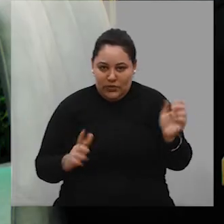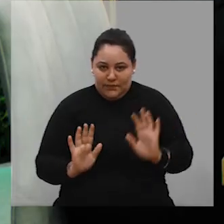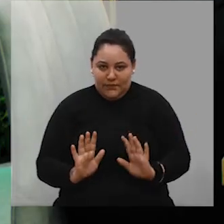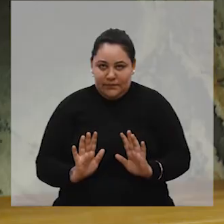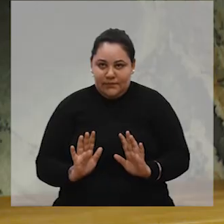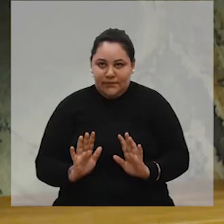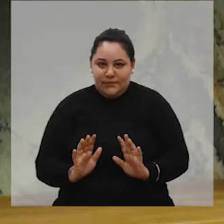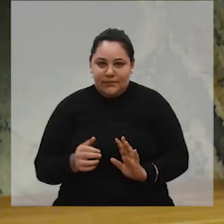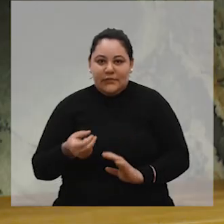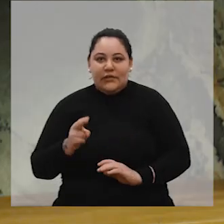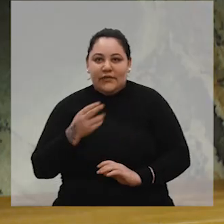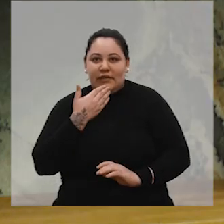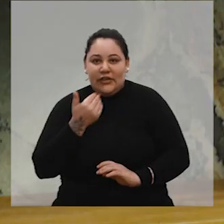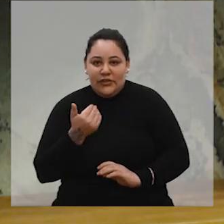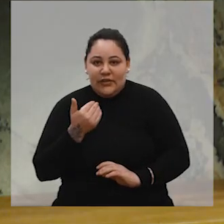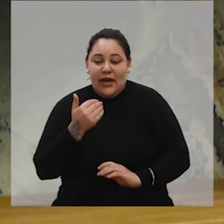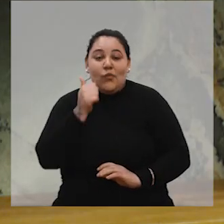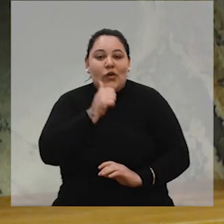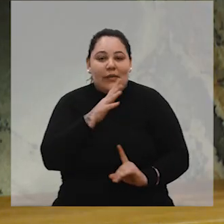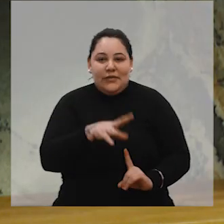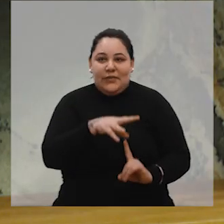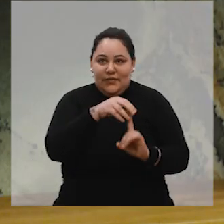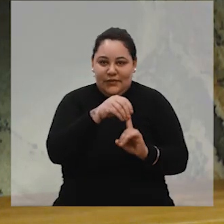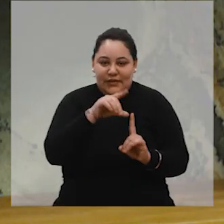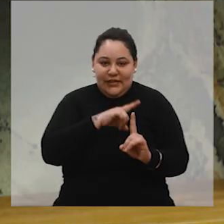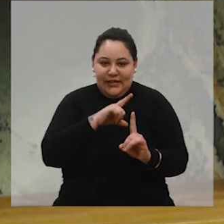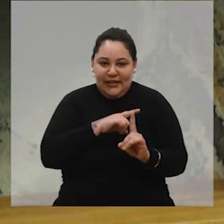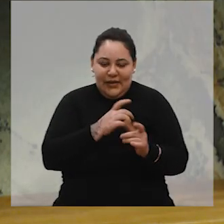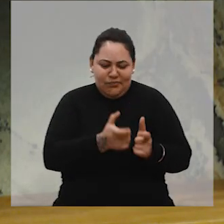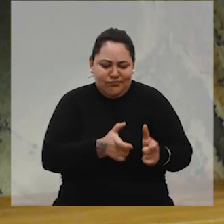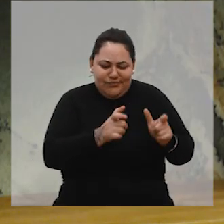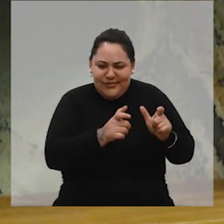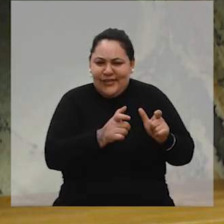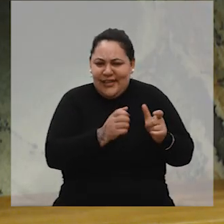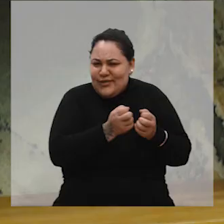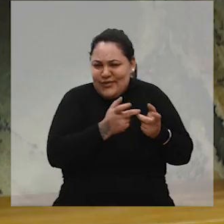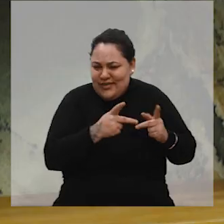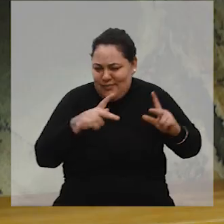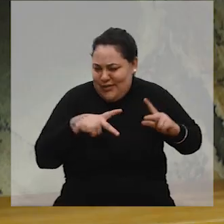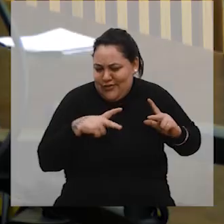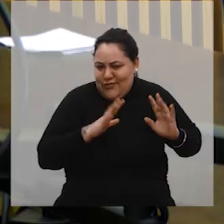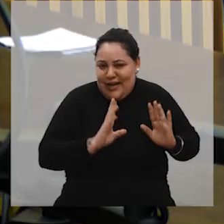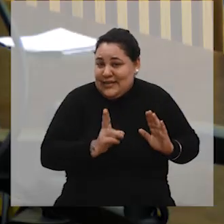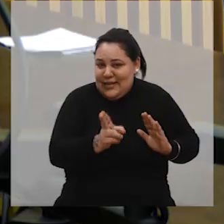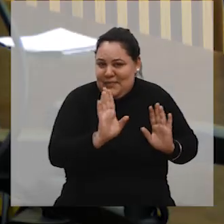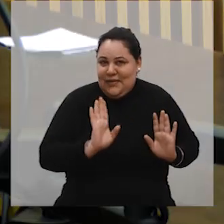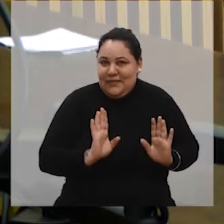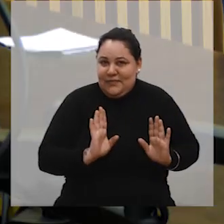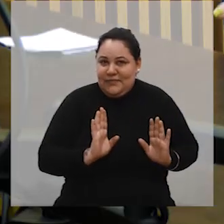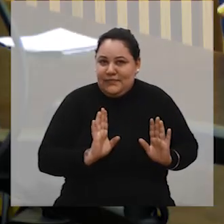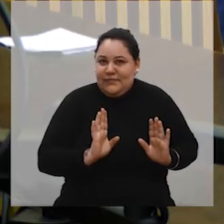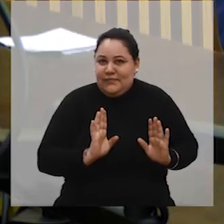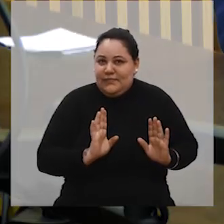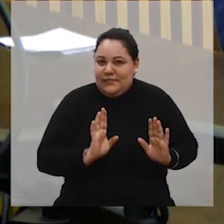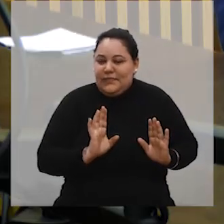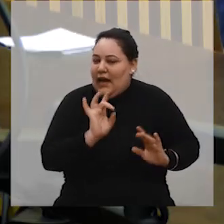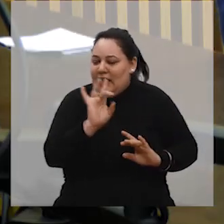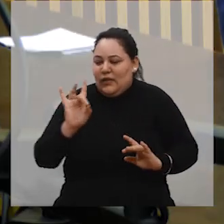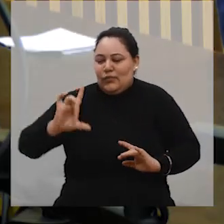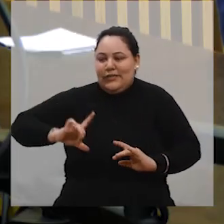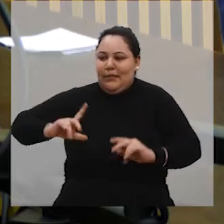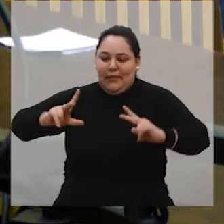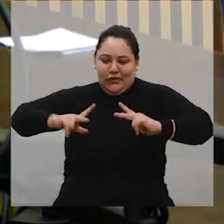é válido a gente levar, as mulheres principalmente, né? Levar o seu kitzinho para manicure. Dúvida. Esse é o ideal. Sem Cada dúvida. um carregar o seu próprio